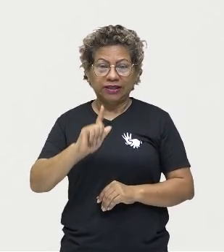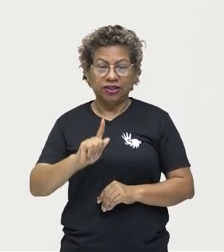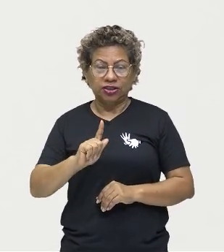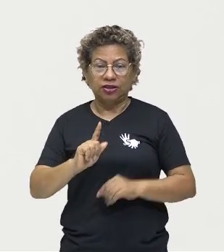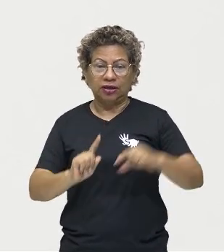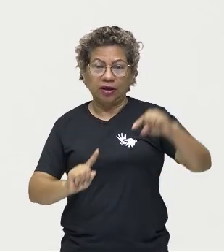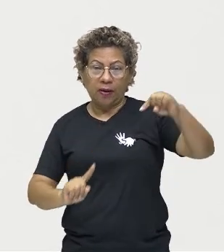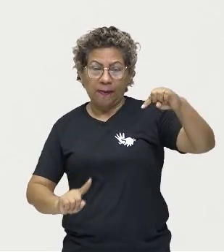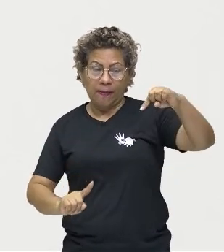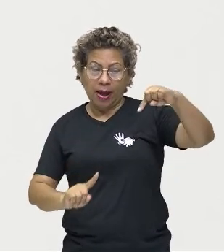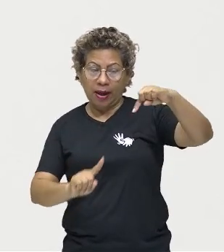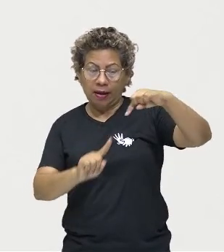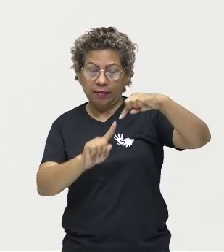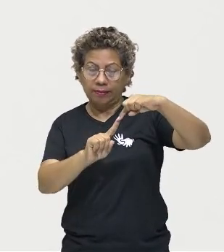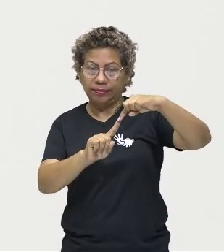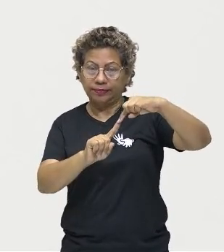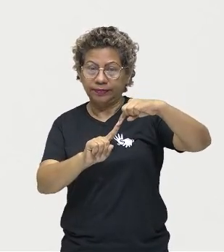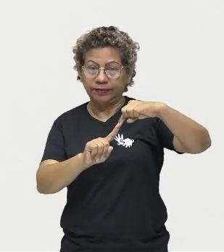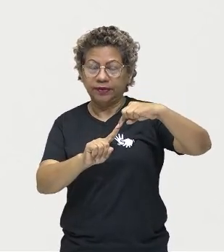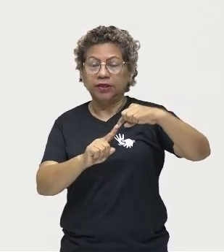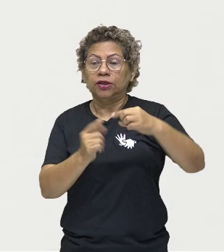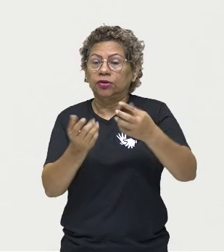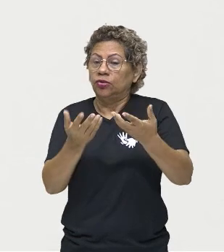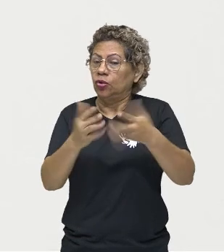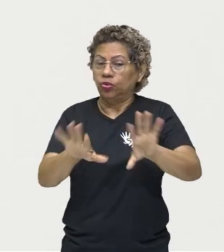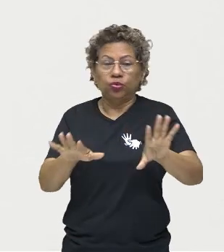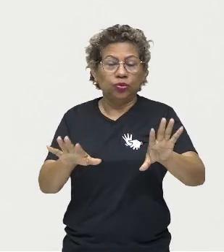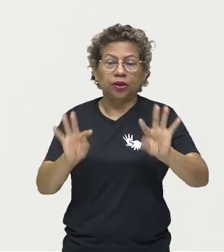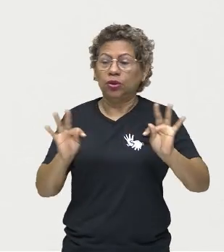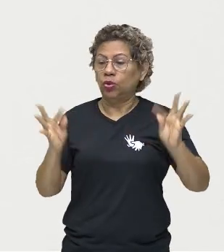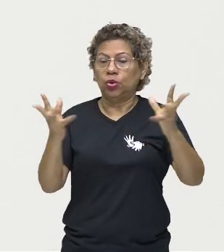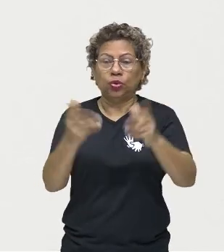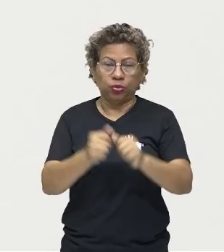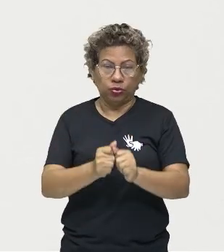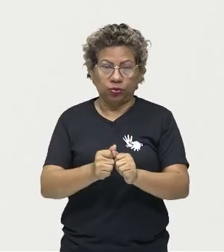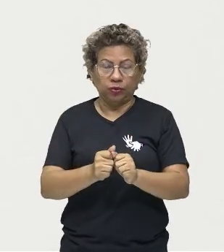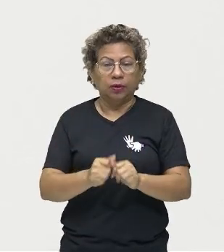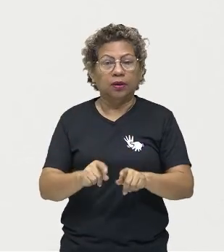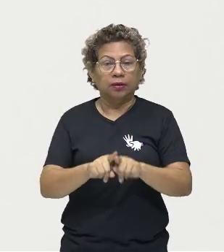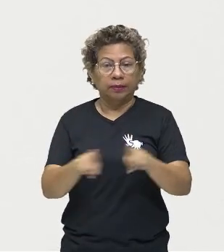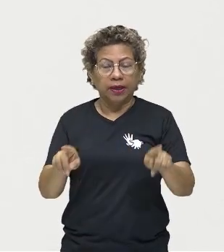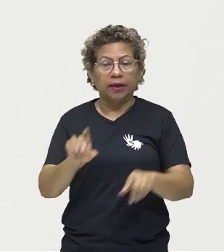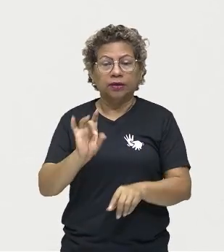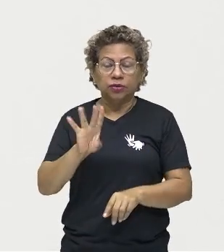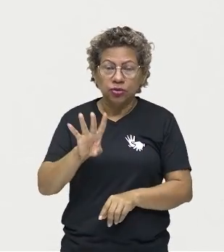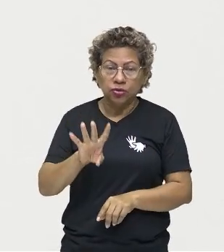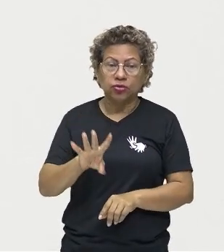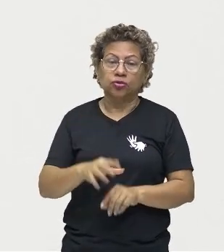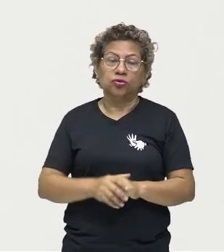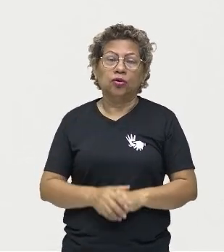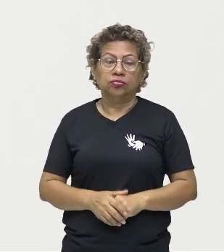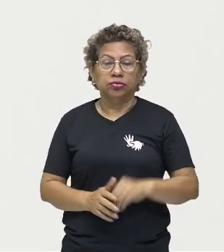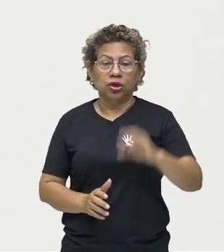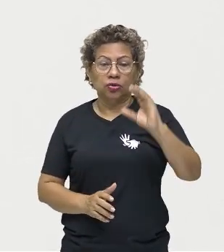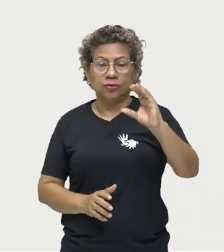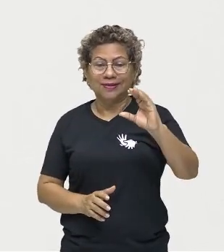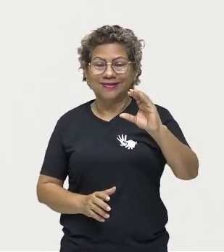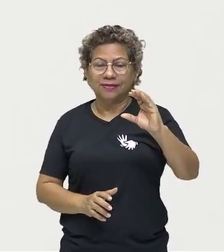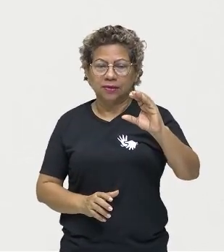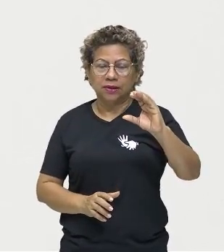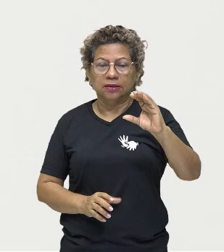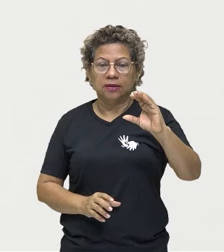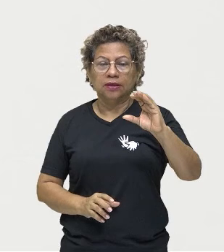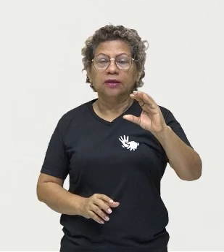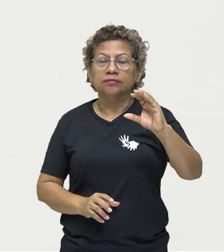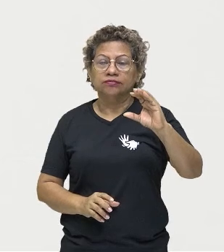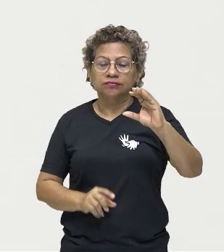E não o valor total, que seria CD. E observe que se nós somarmos aqui o valor obtido, né, que isso daqui tudo é